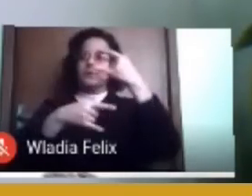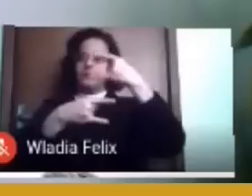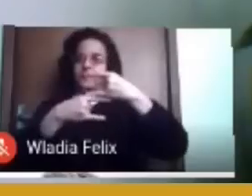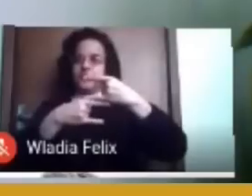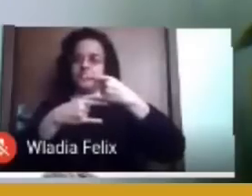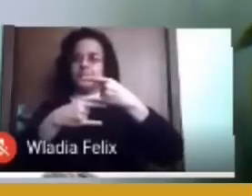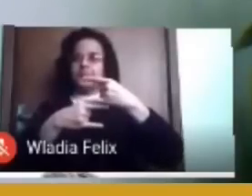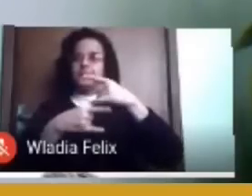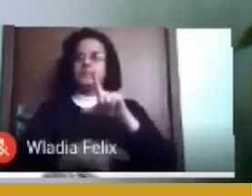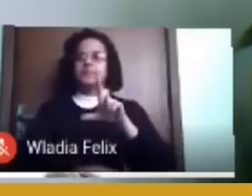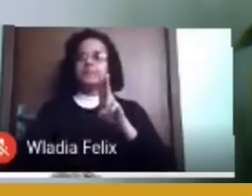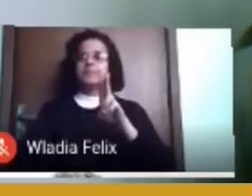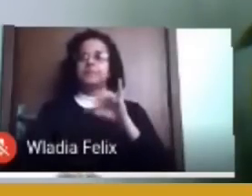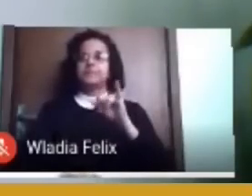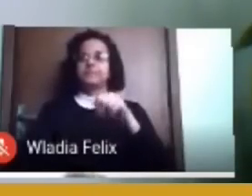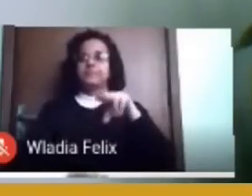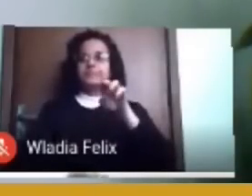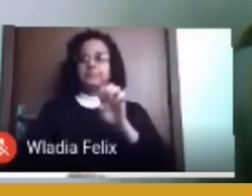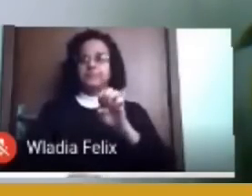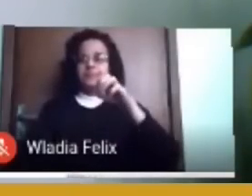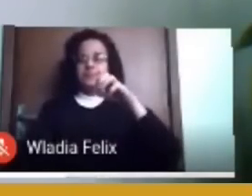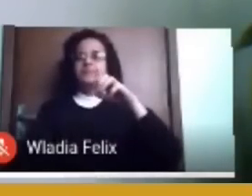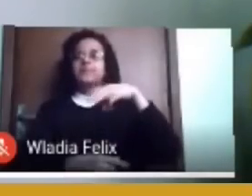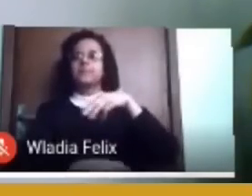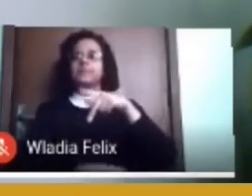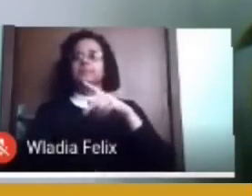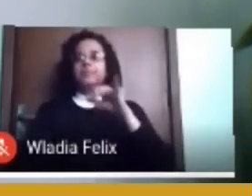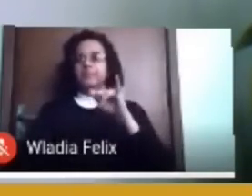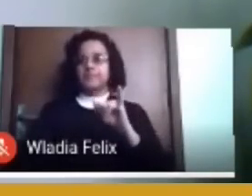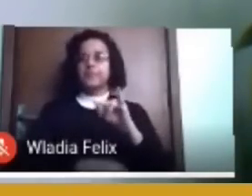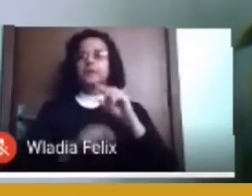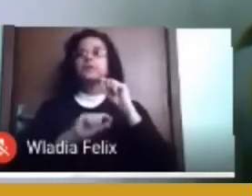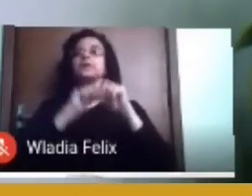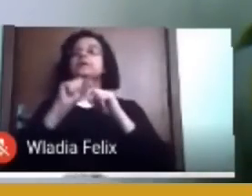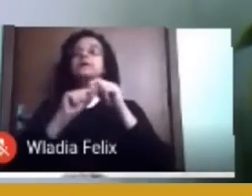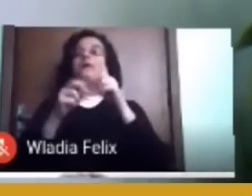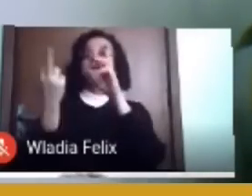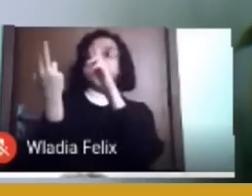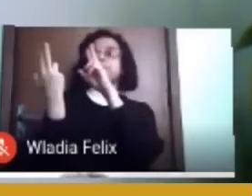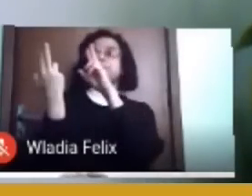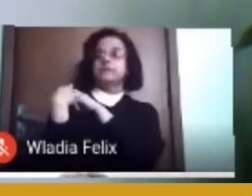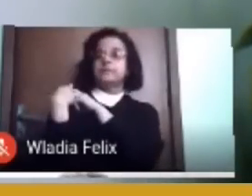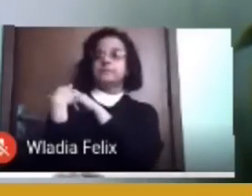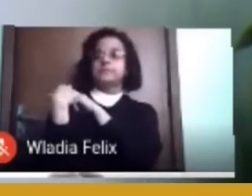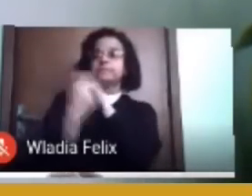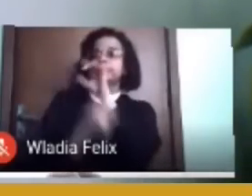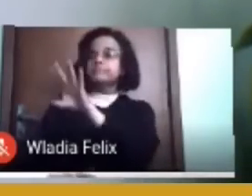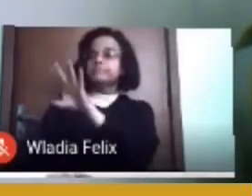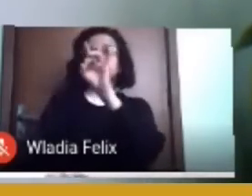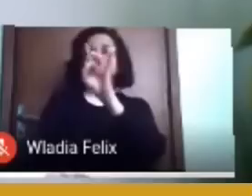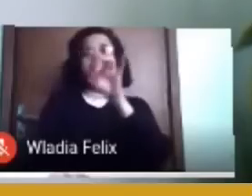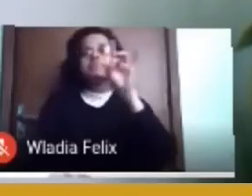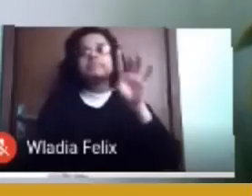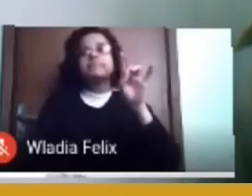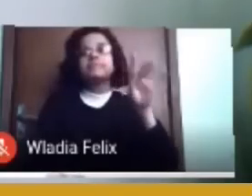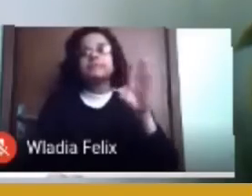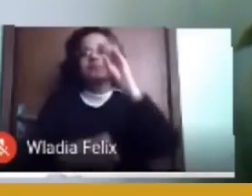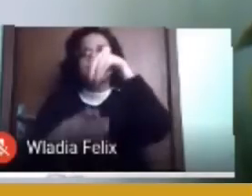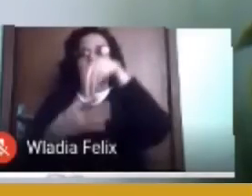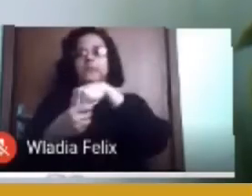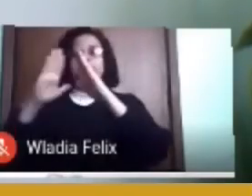né, frequentemente, que as nossas unidades educacionais sejam uma rede de proteção. Nós tivemos uma formação com a professora